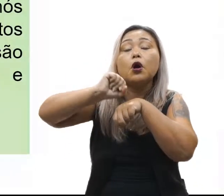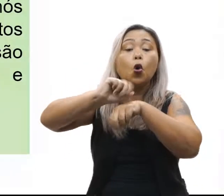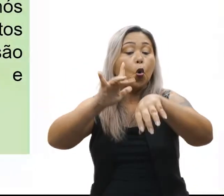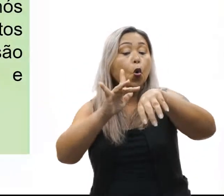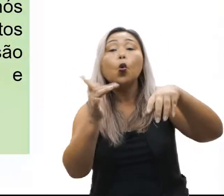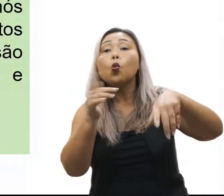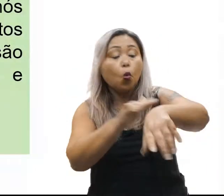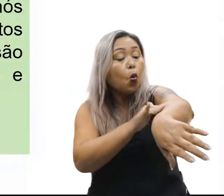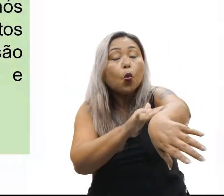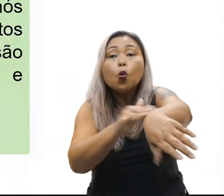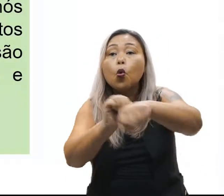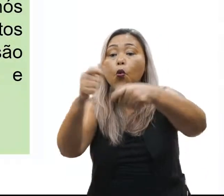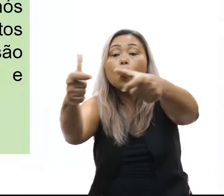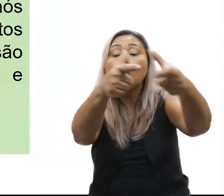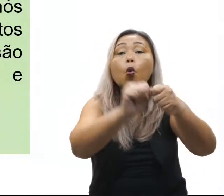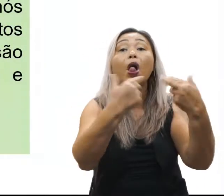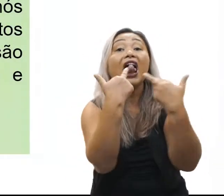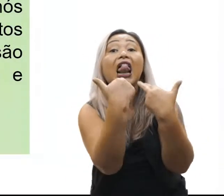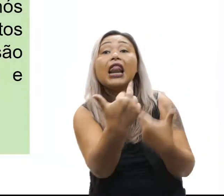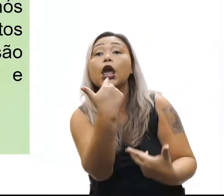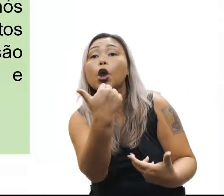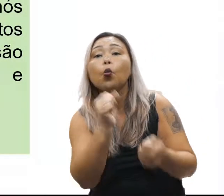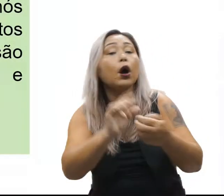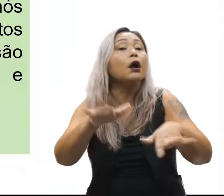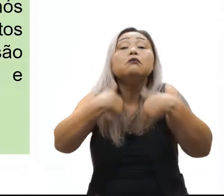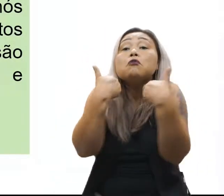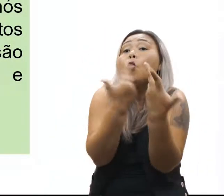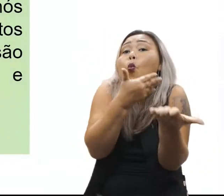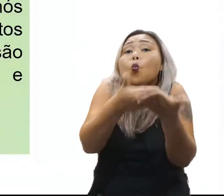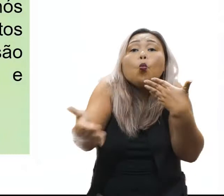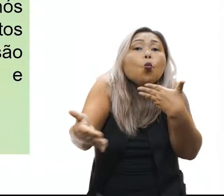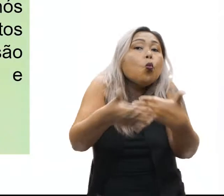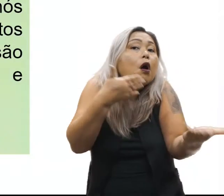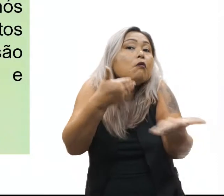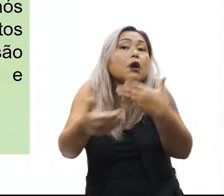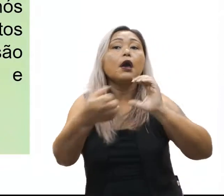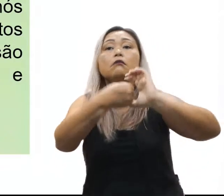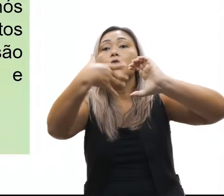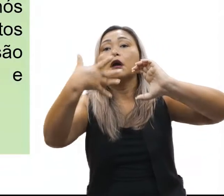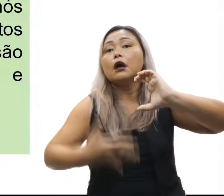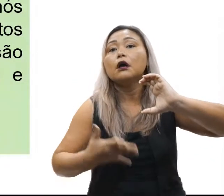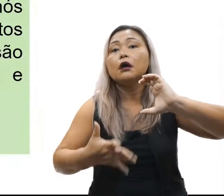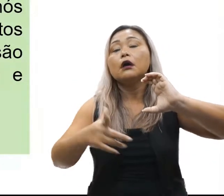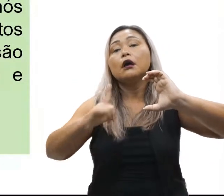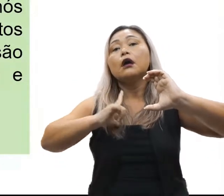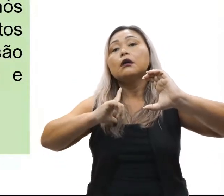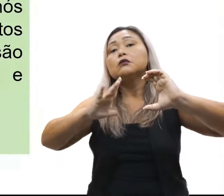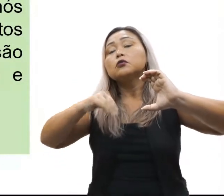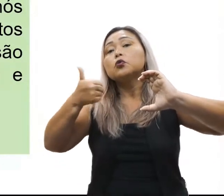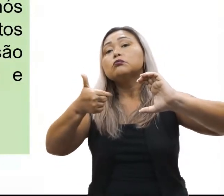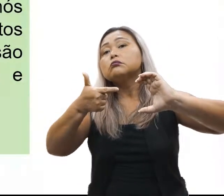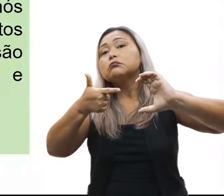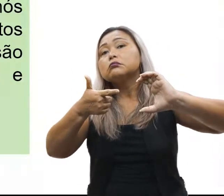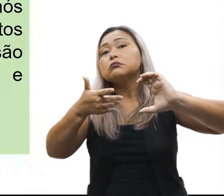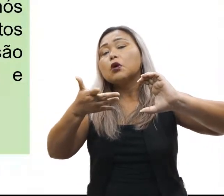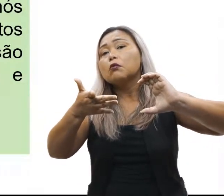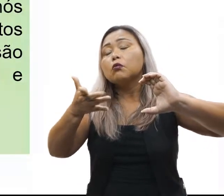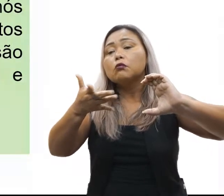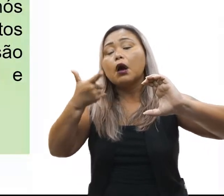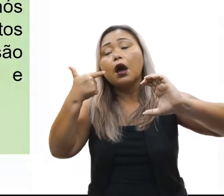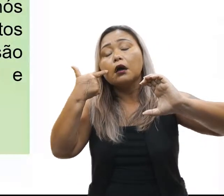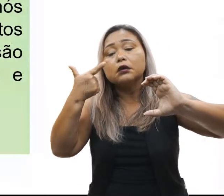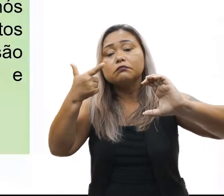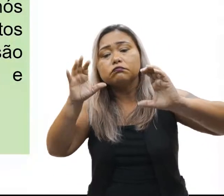religião, idioma ou qualquer outra característica que busque